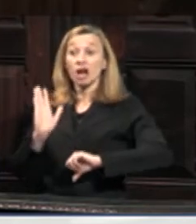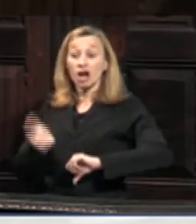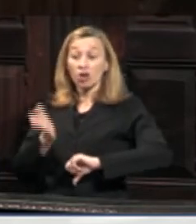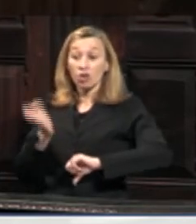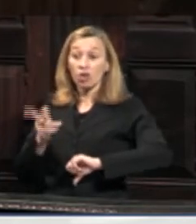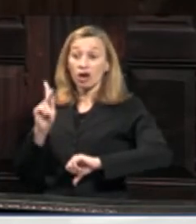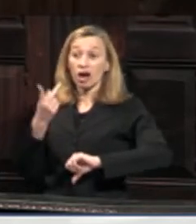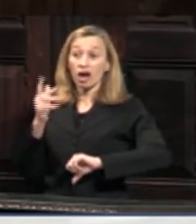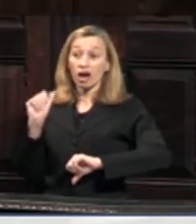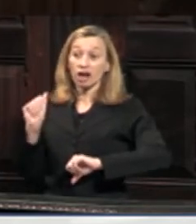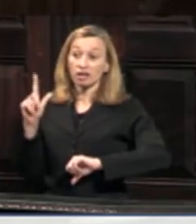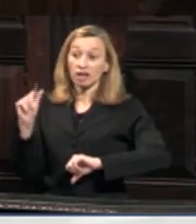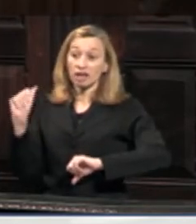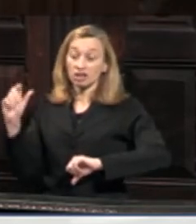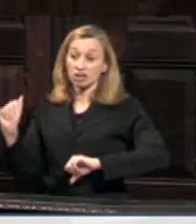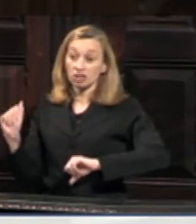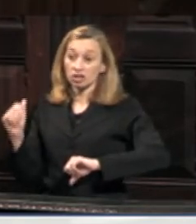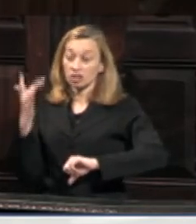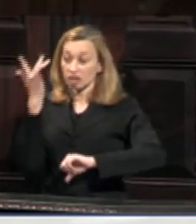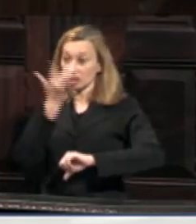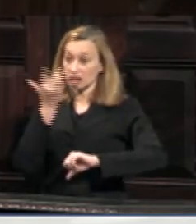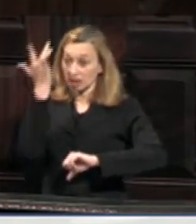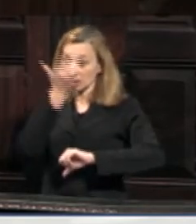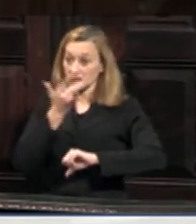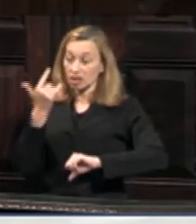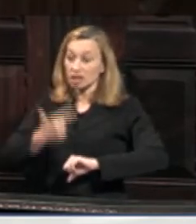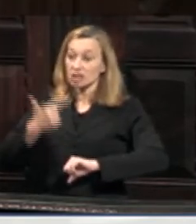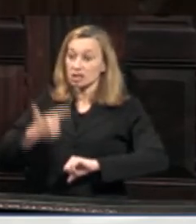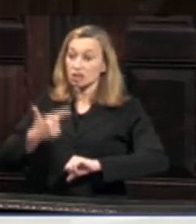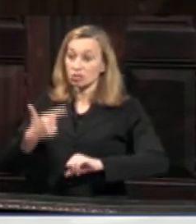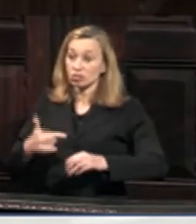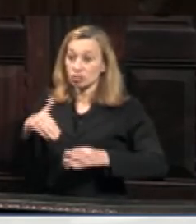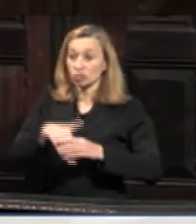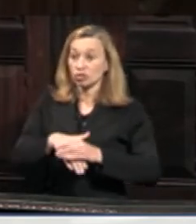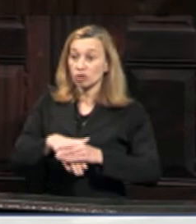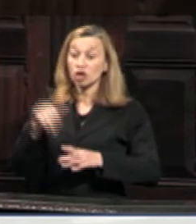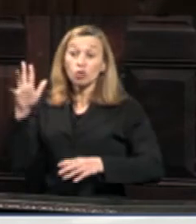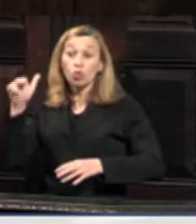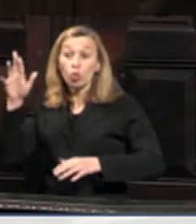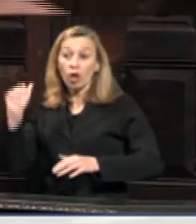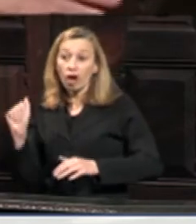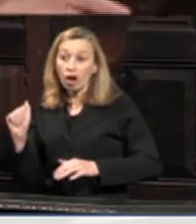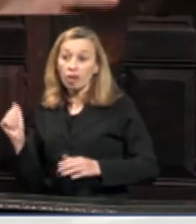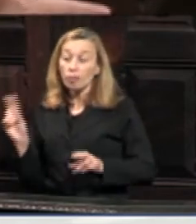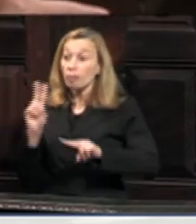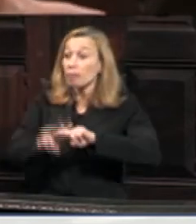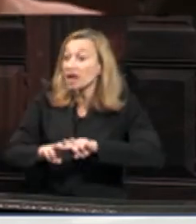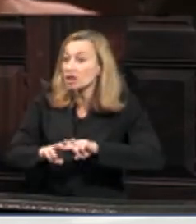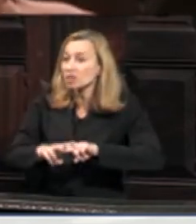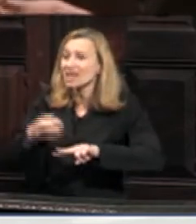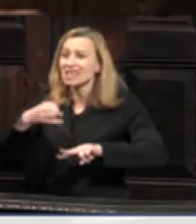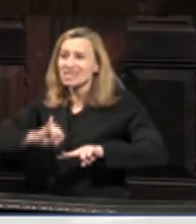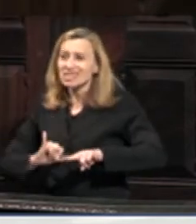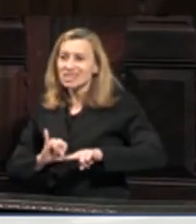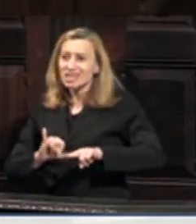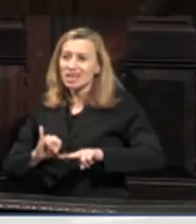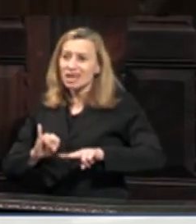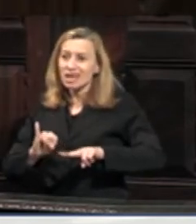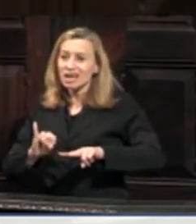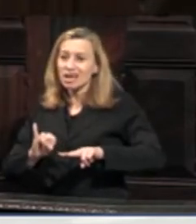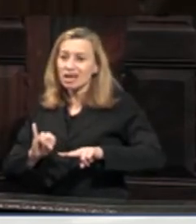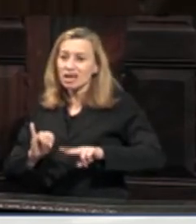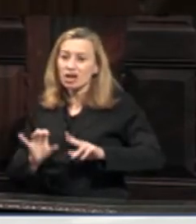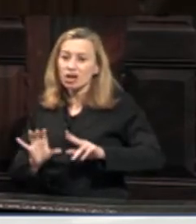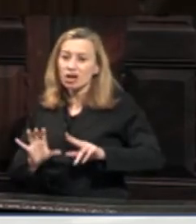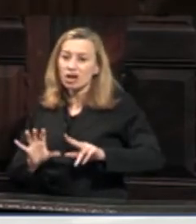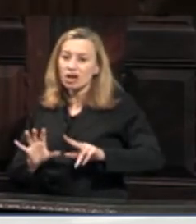segundo turno. E o Lula está preso. Se era golpe, não